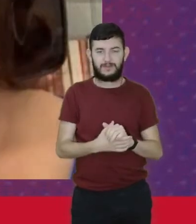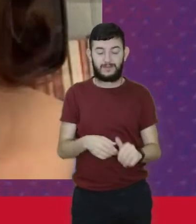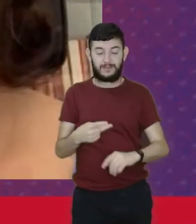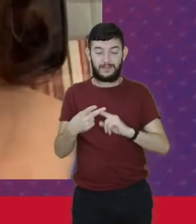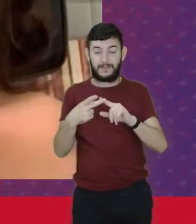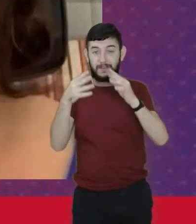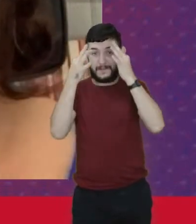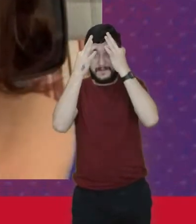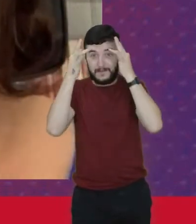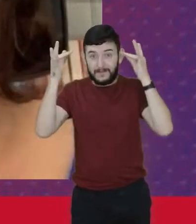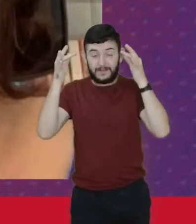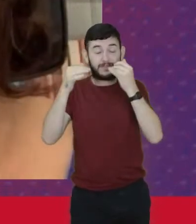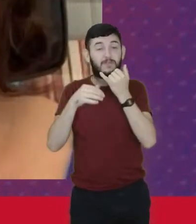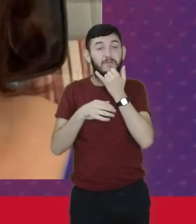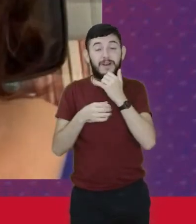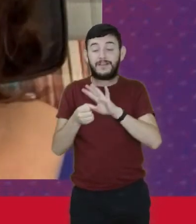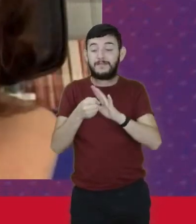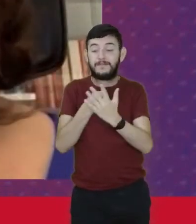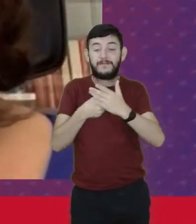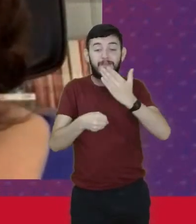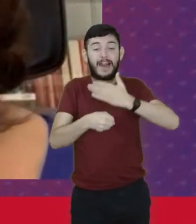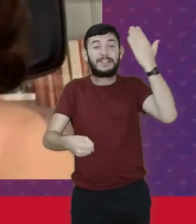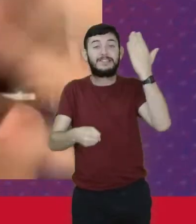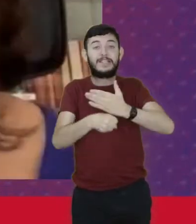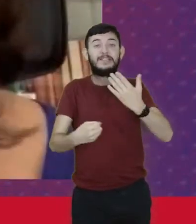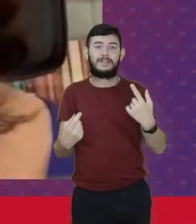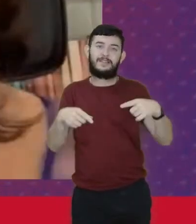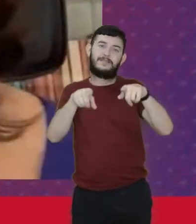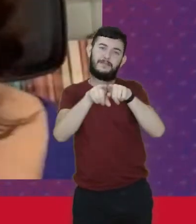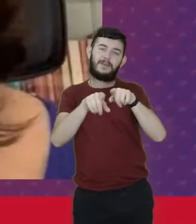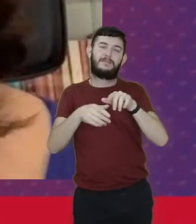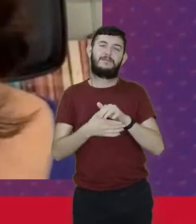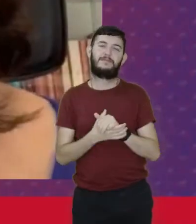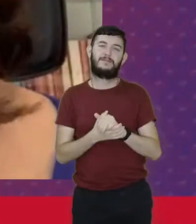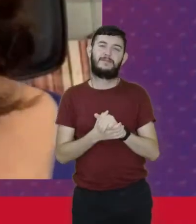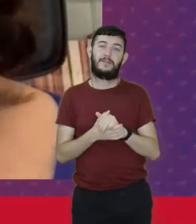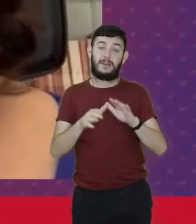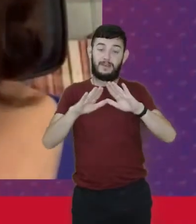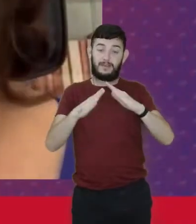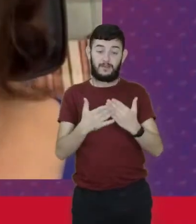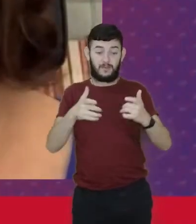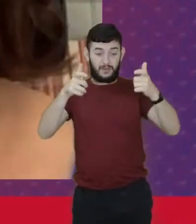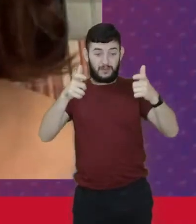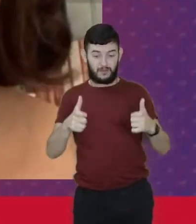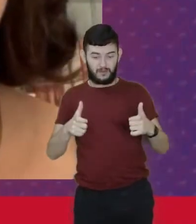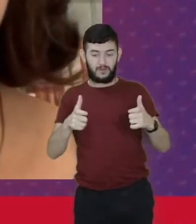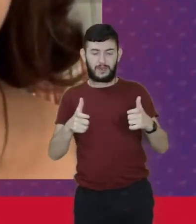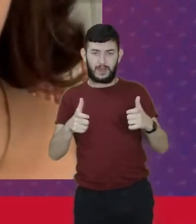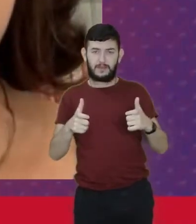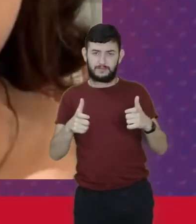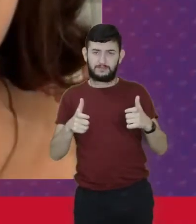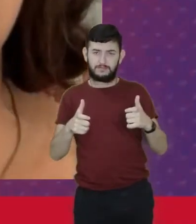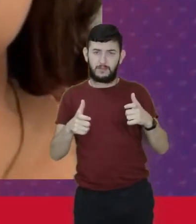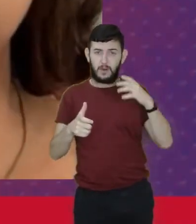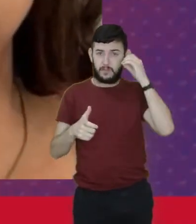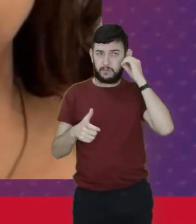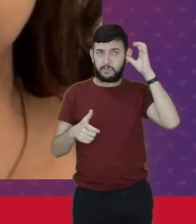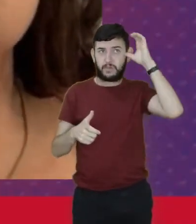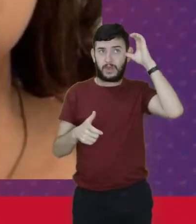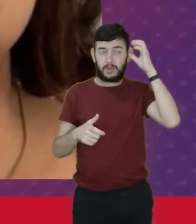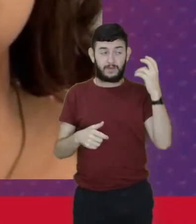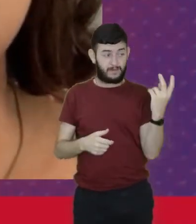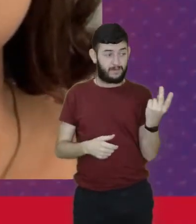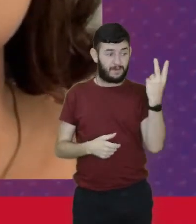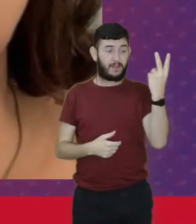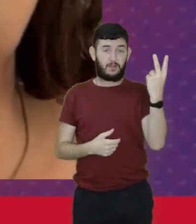não é neutra. A escola é um lugar em que se tem acesso à ciência, ao conhecimento, mas também a valores. E é importante a